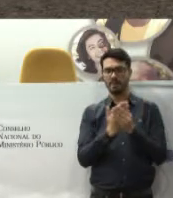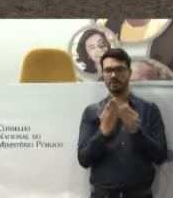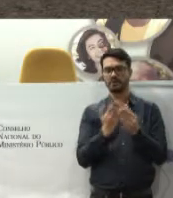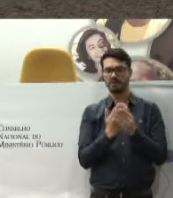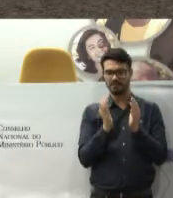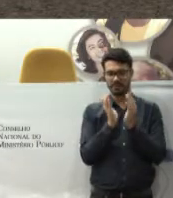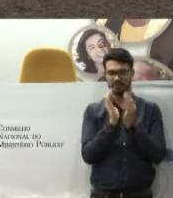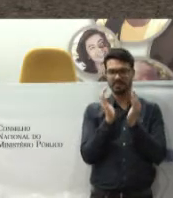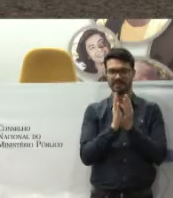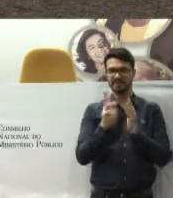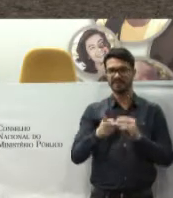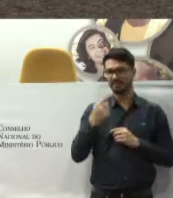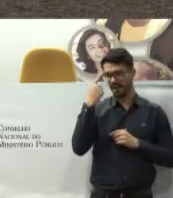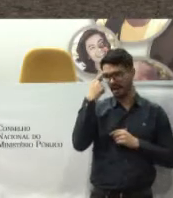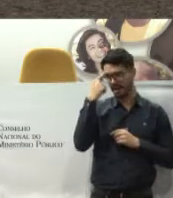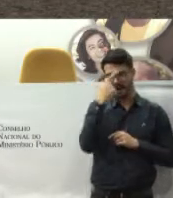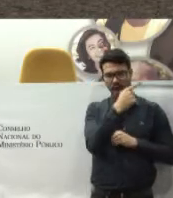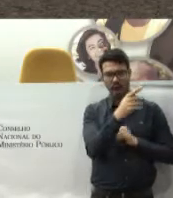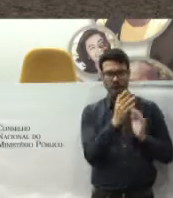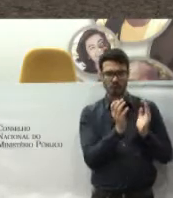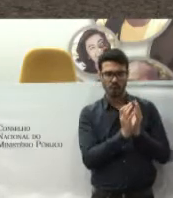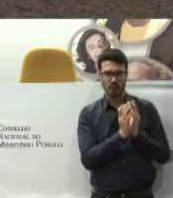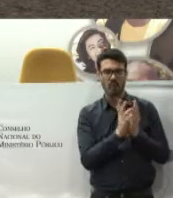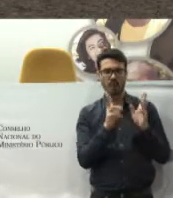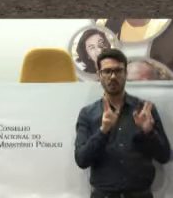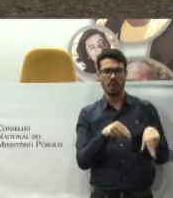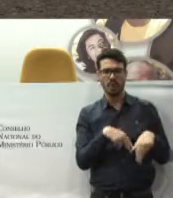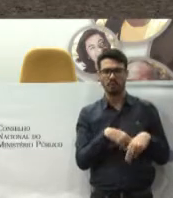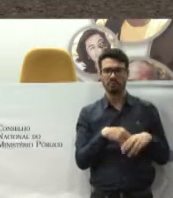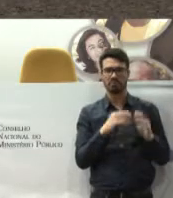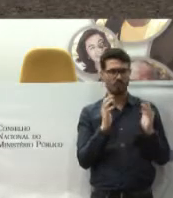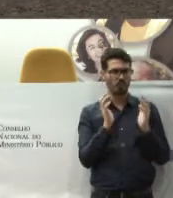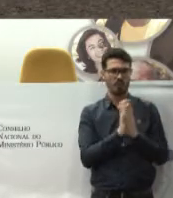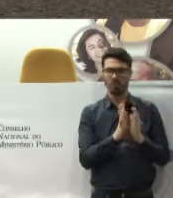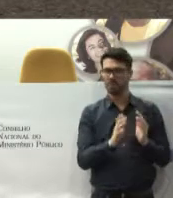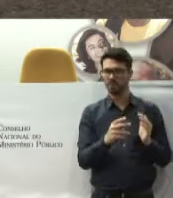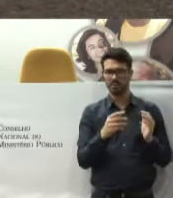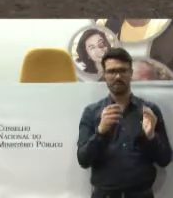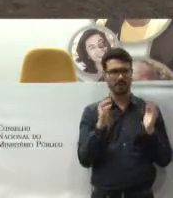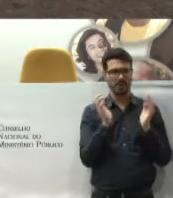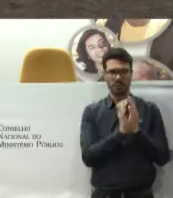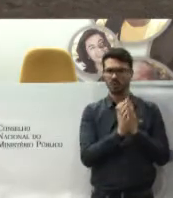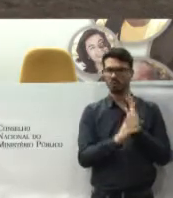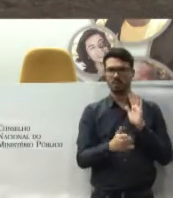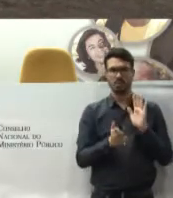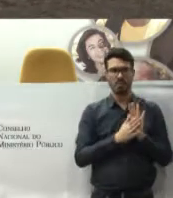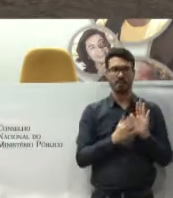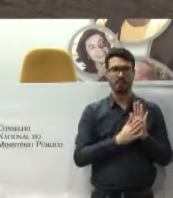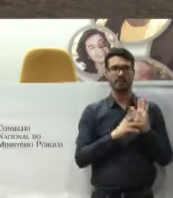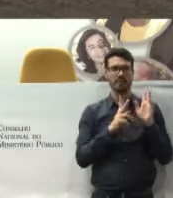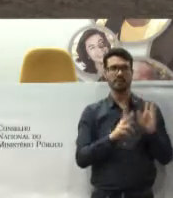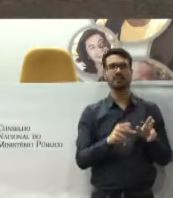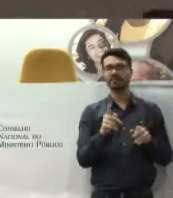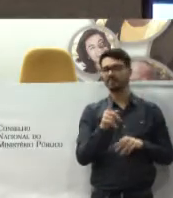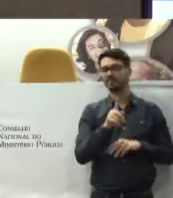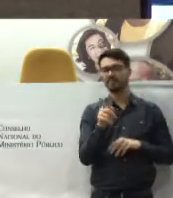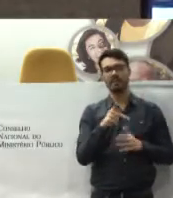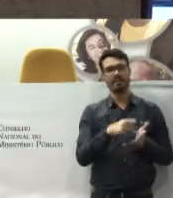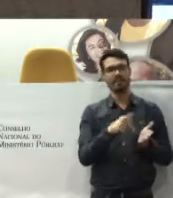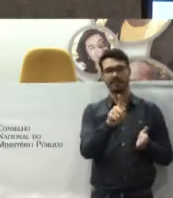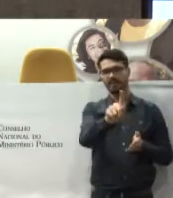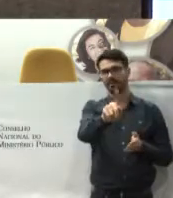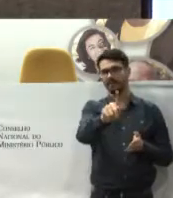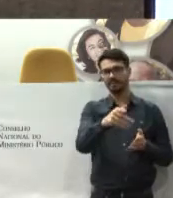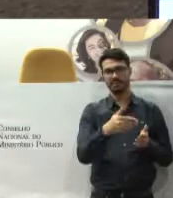sempre supusemos que os grupos são uniformes, que eles querem sempre a mesma coisa. E isto não é